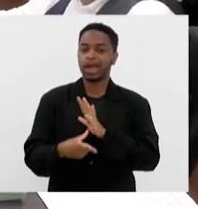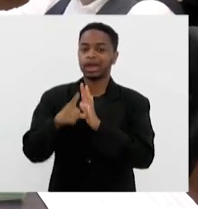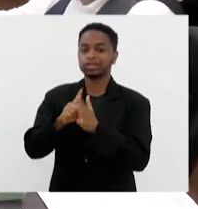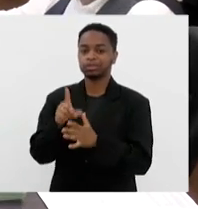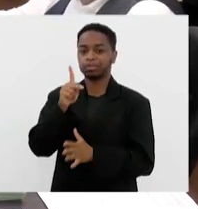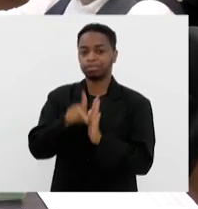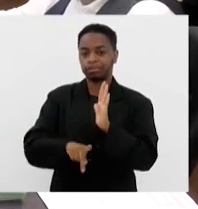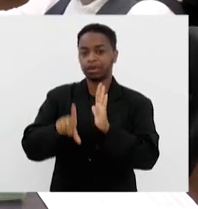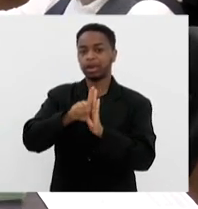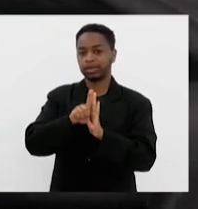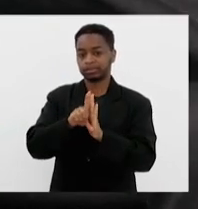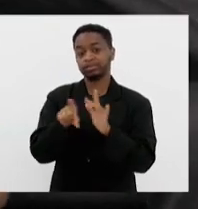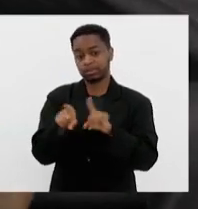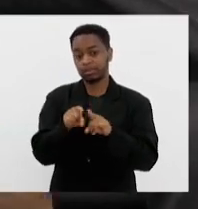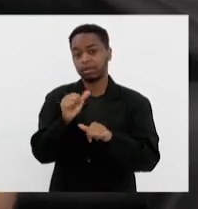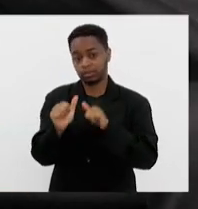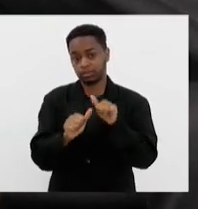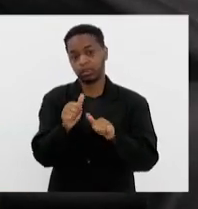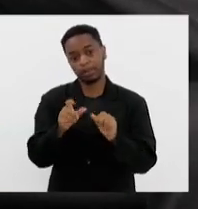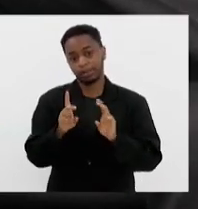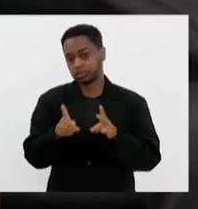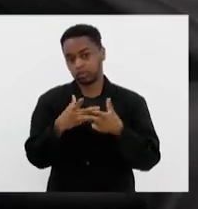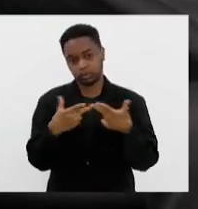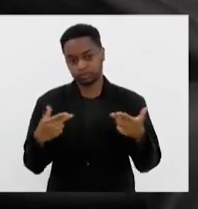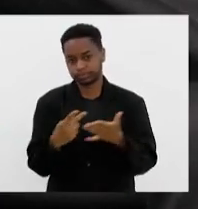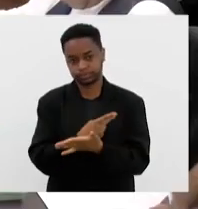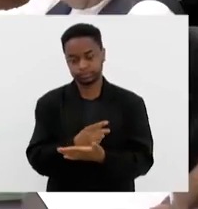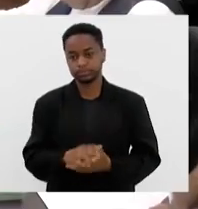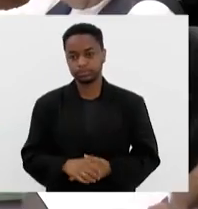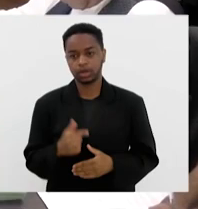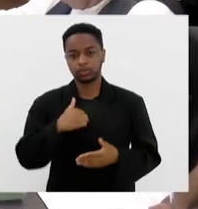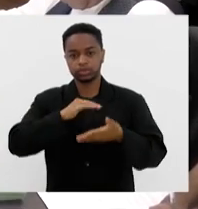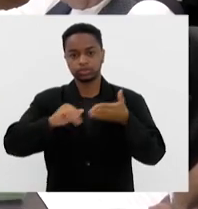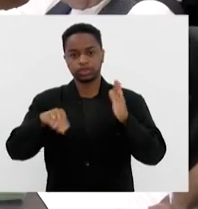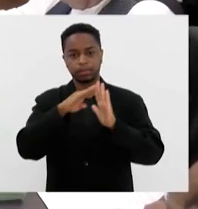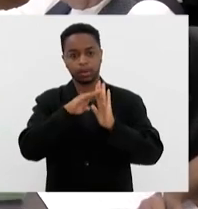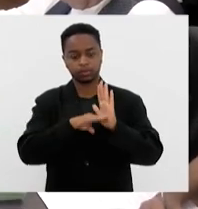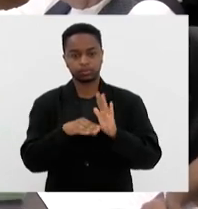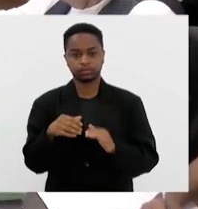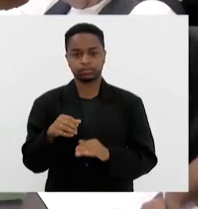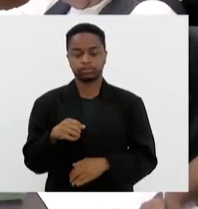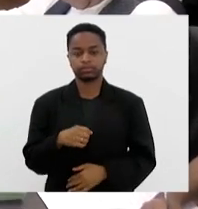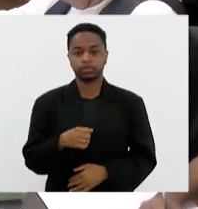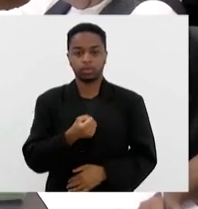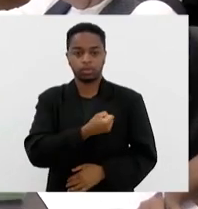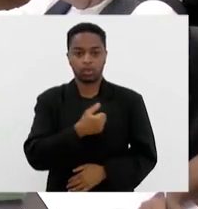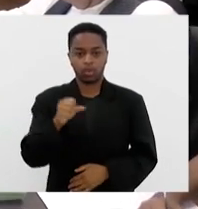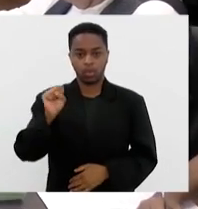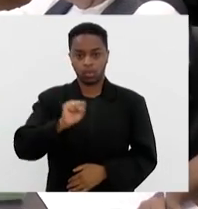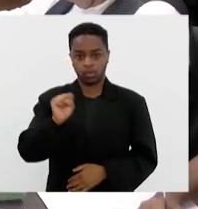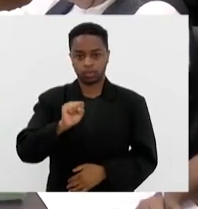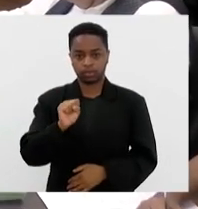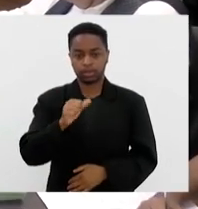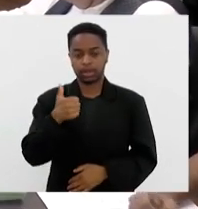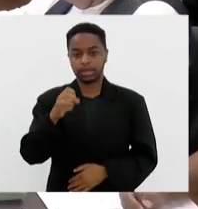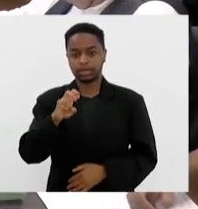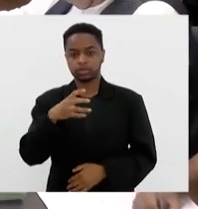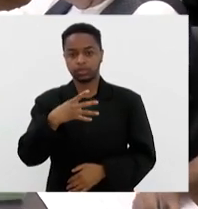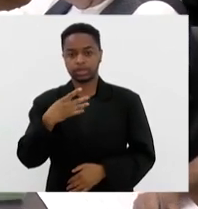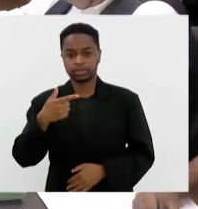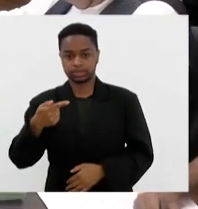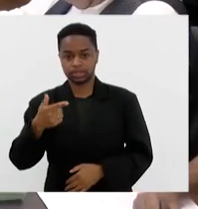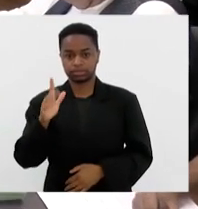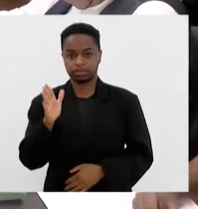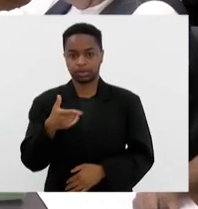o do Elton. O 540 também, foi o mesmo procedimento. Perfeito. Então, retirar de pauta. Item 8. Projeto de lei 1547-23, de autoria